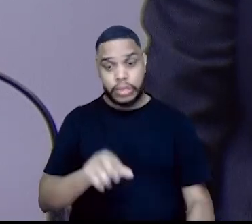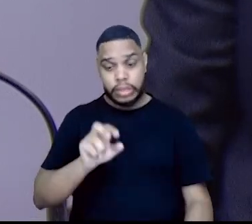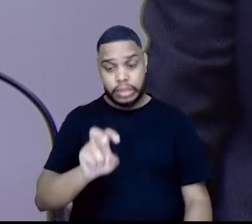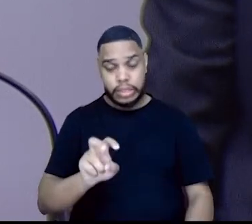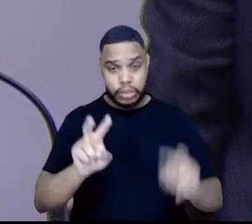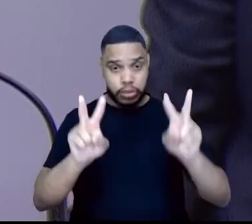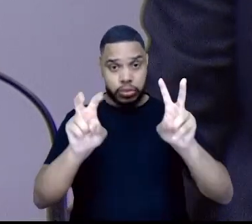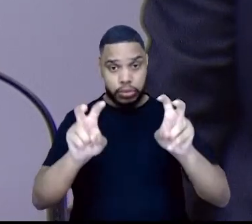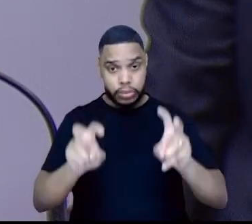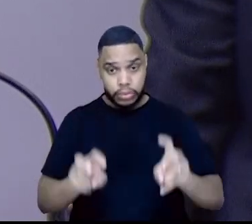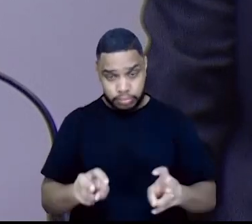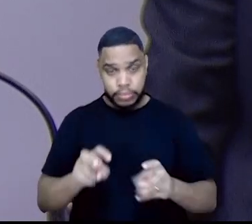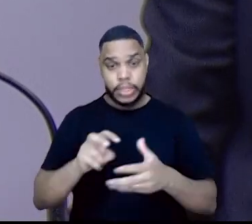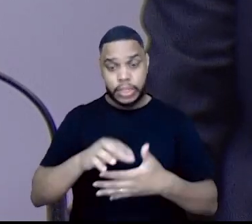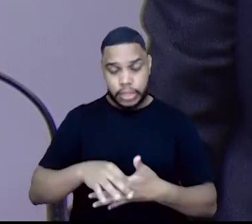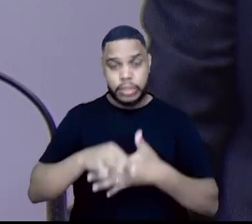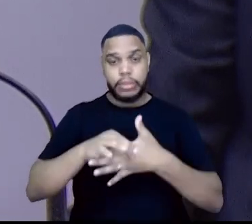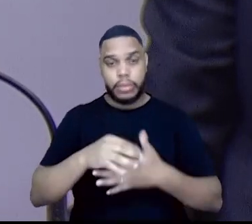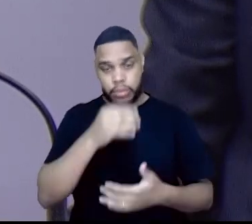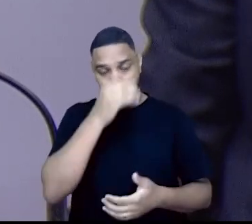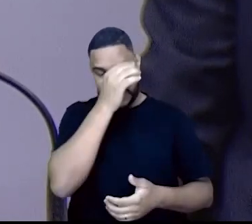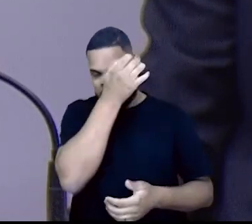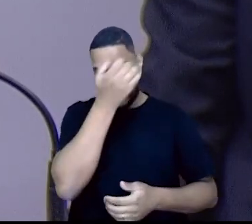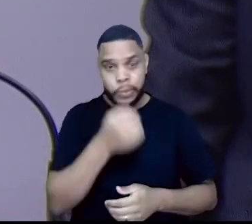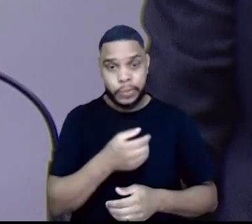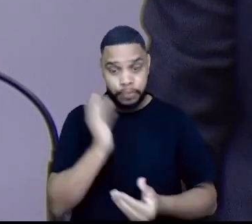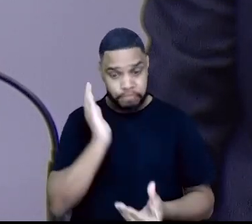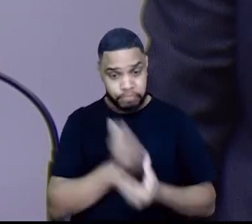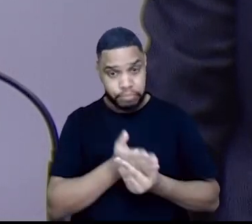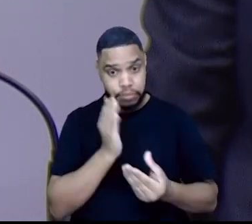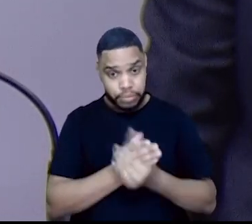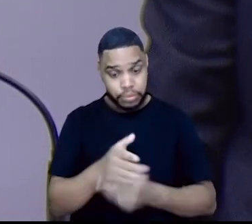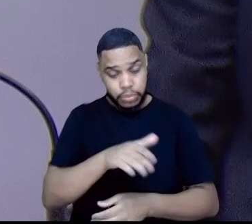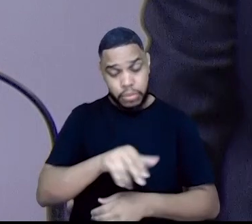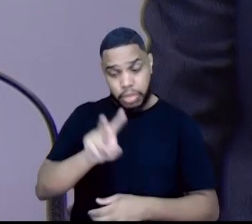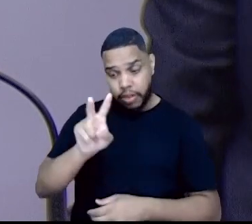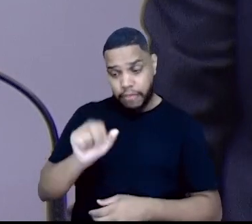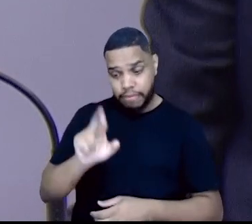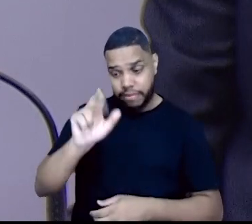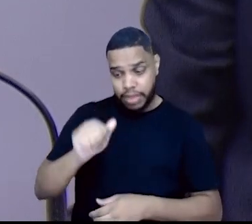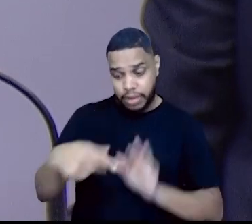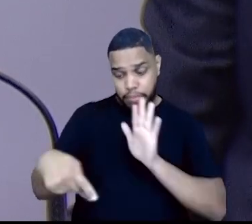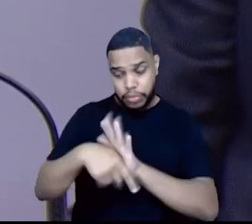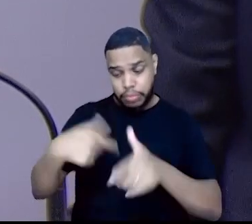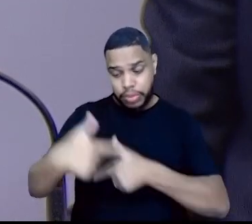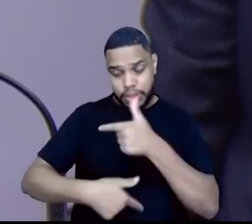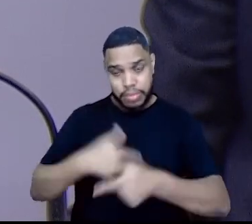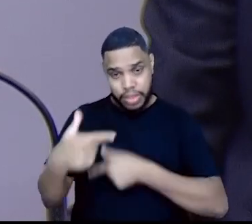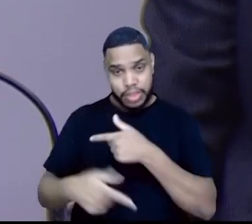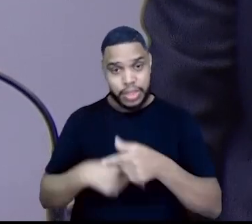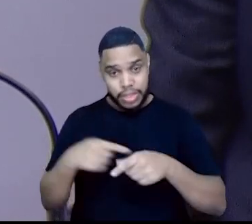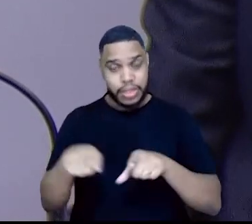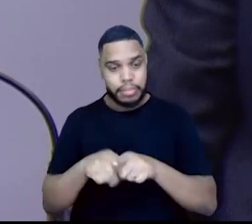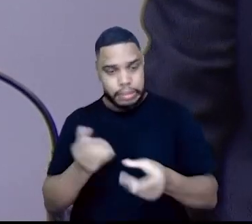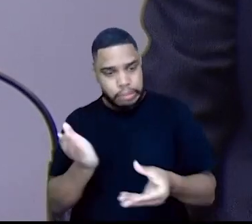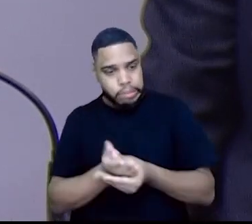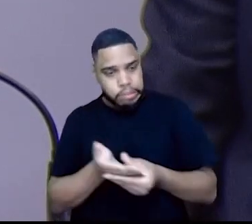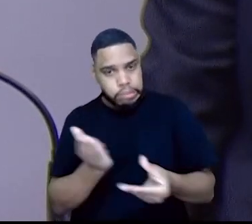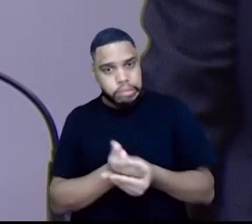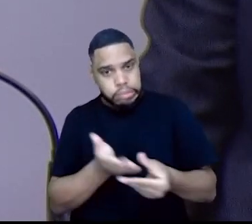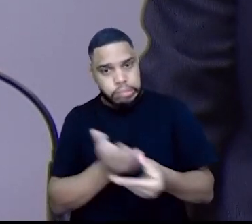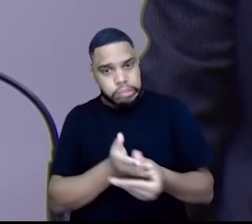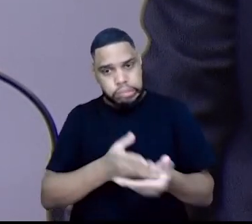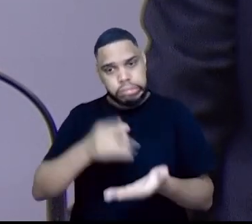que lideraram o ingresso de ações nas varas de trabalho e a interposição de recursos às